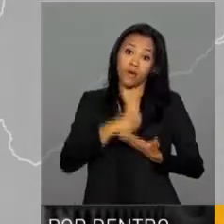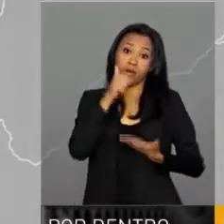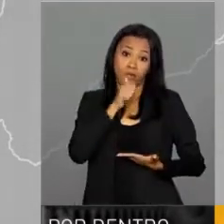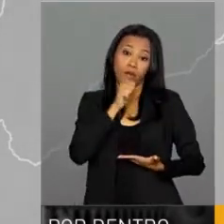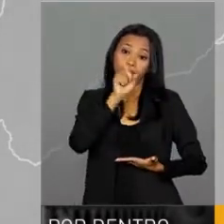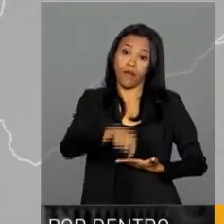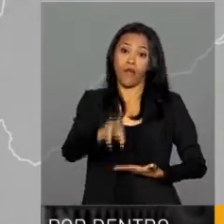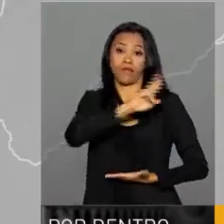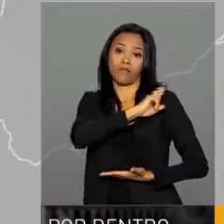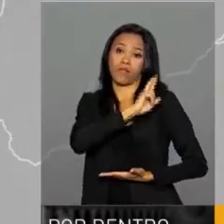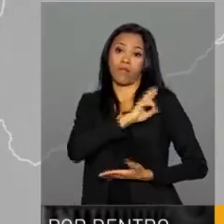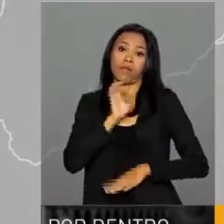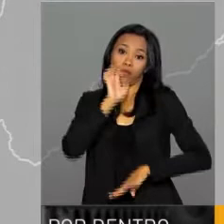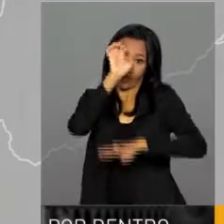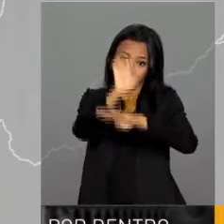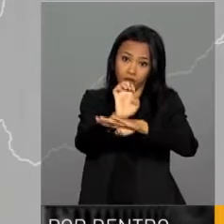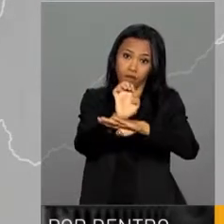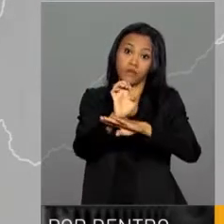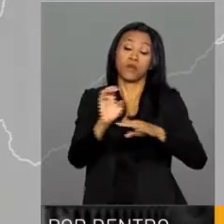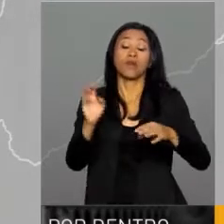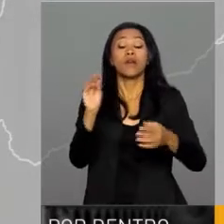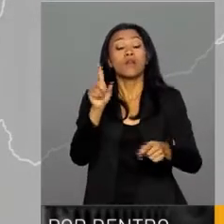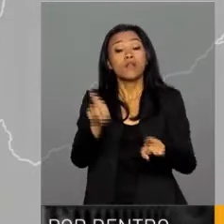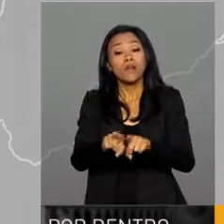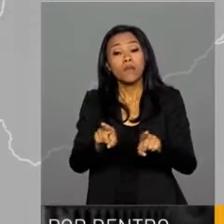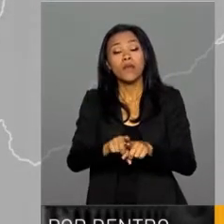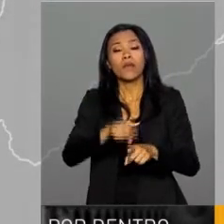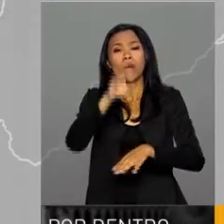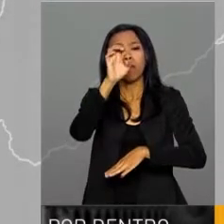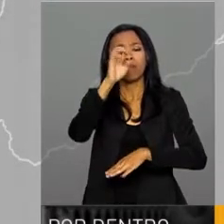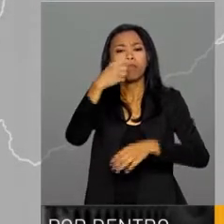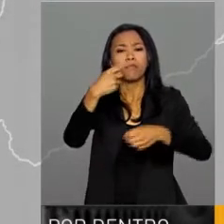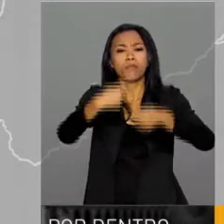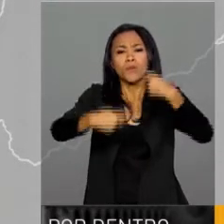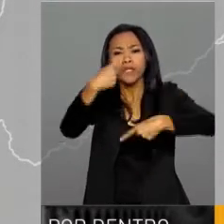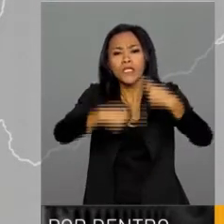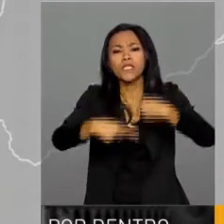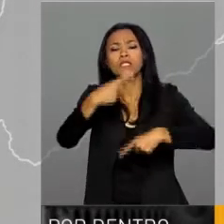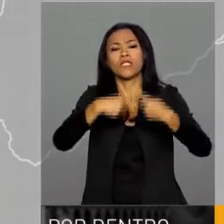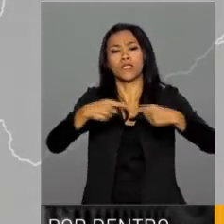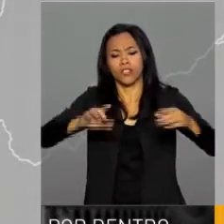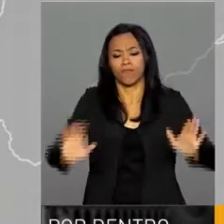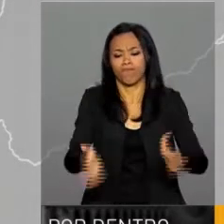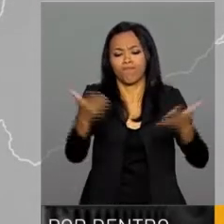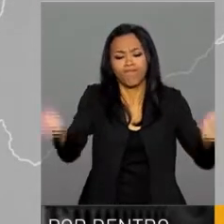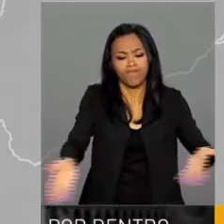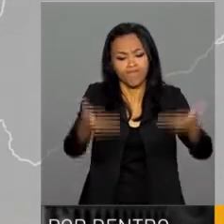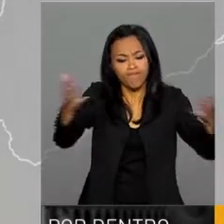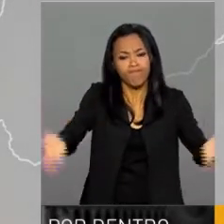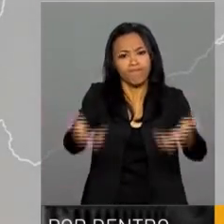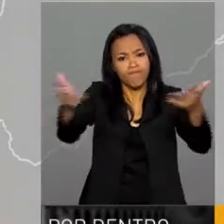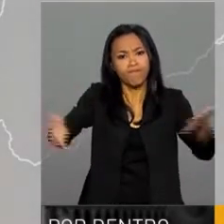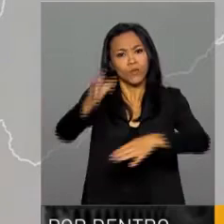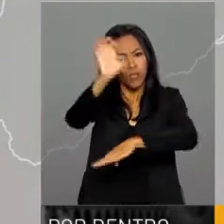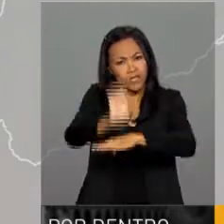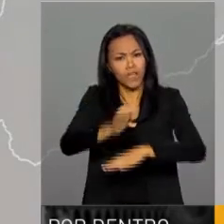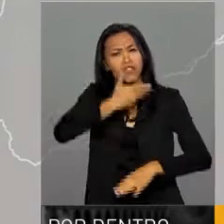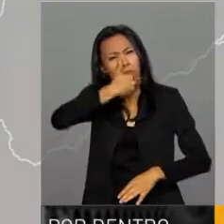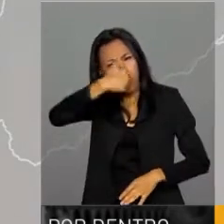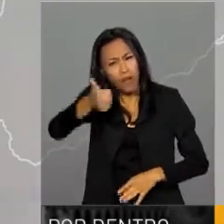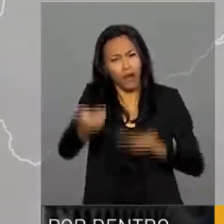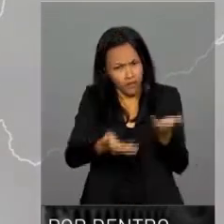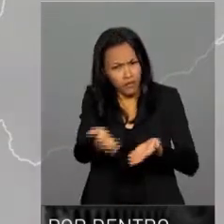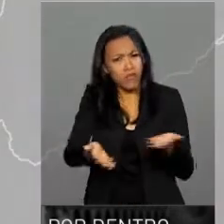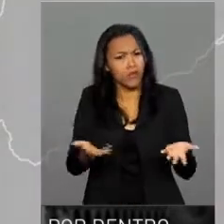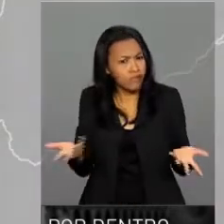mas há também uma política de estímulo aos estados no sentido de melhorar essas condições de atendimento secretário